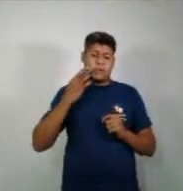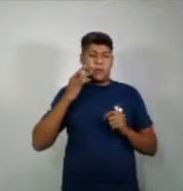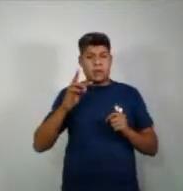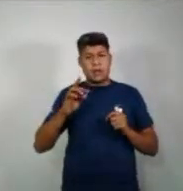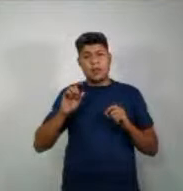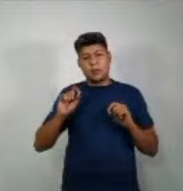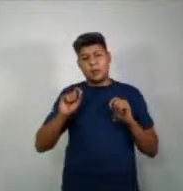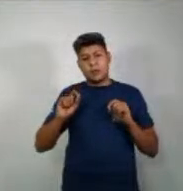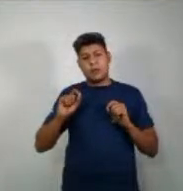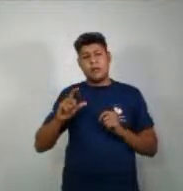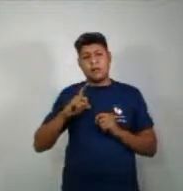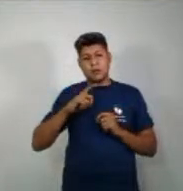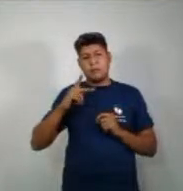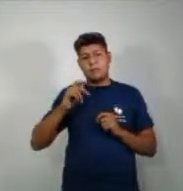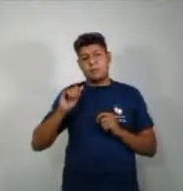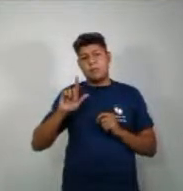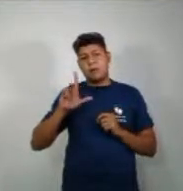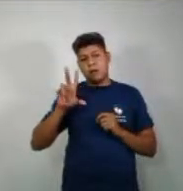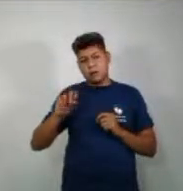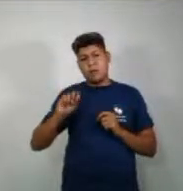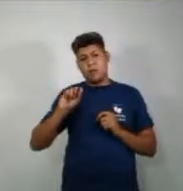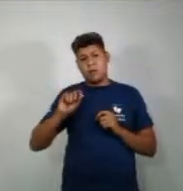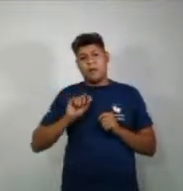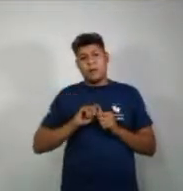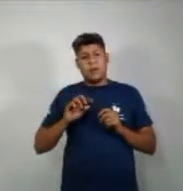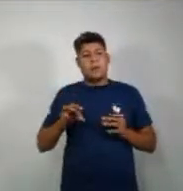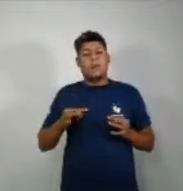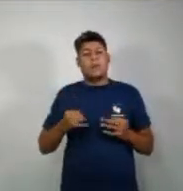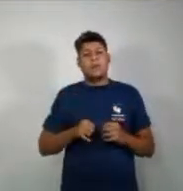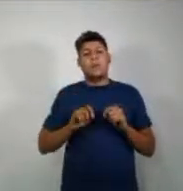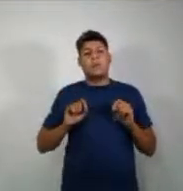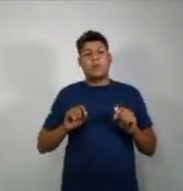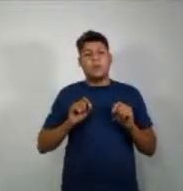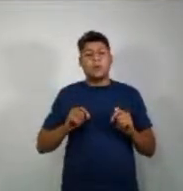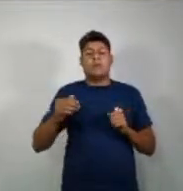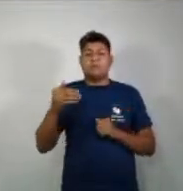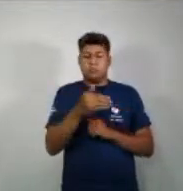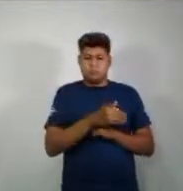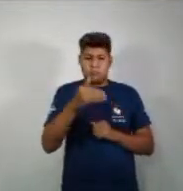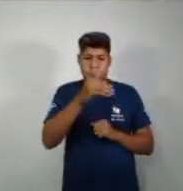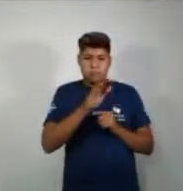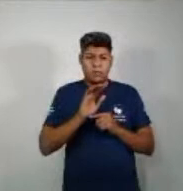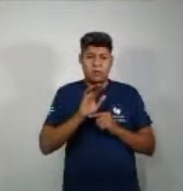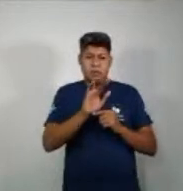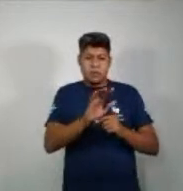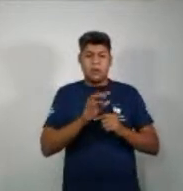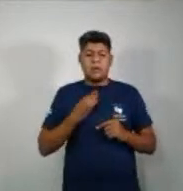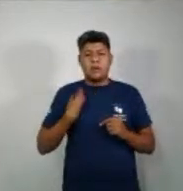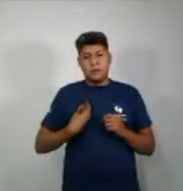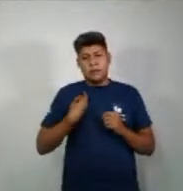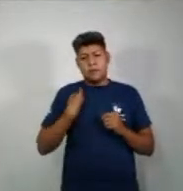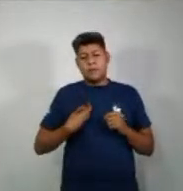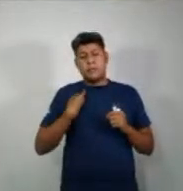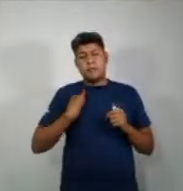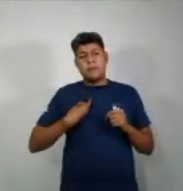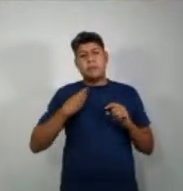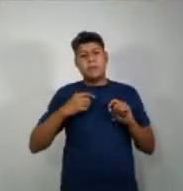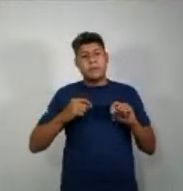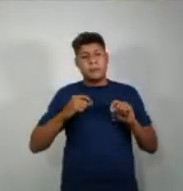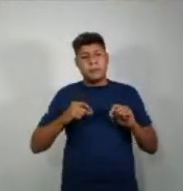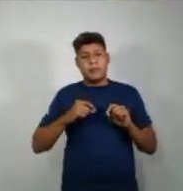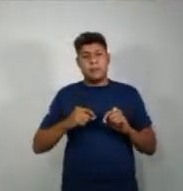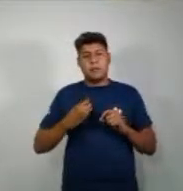que o Paulo também, para sobreviver, ele fazia de tudo, então ele fazia, né, ajudava, fez, enfim, ajudava numa firma